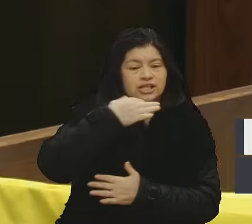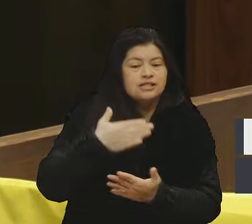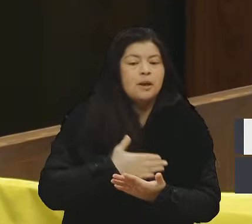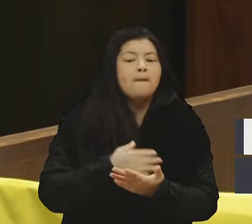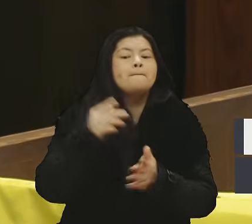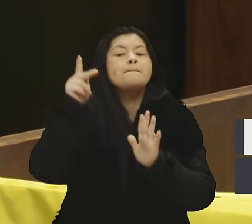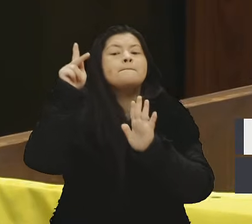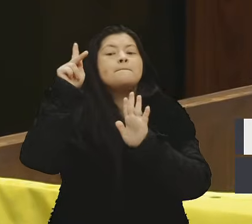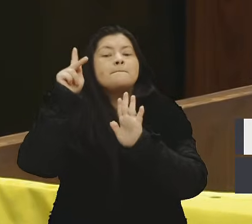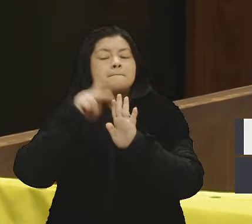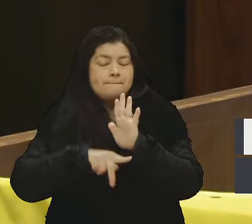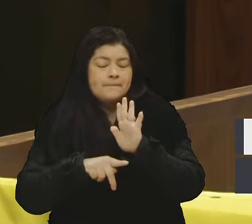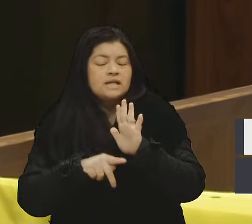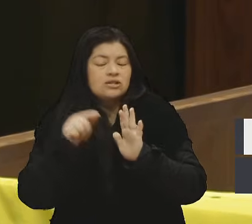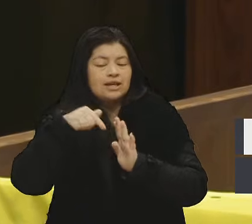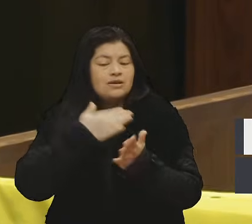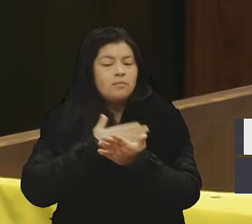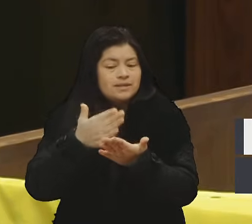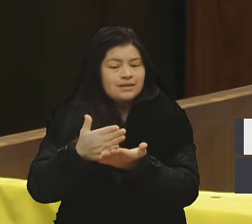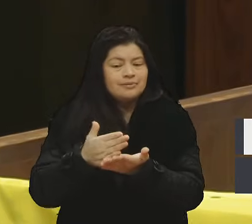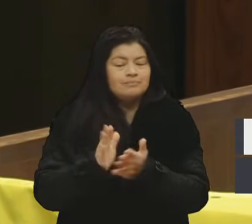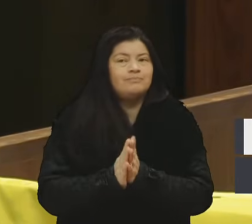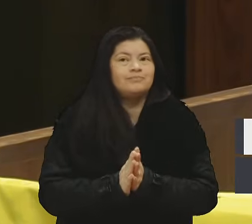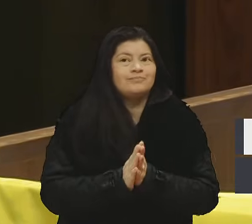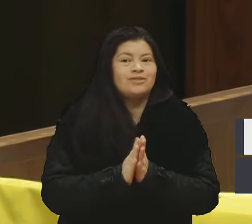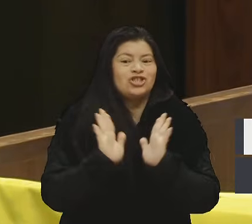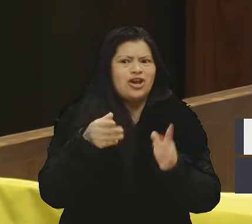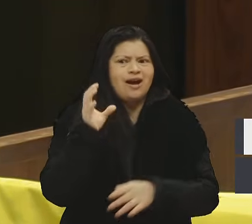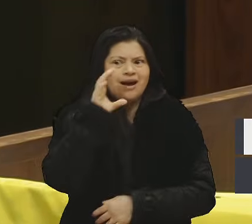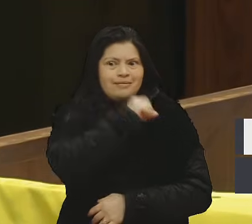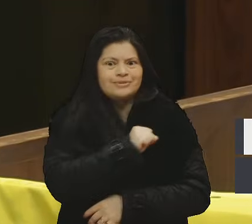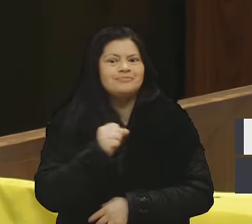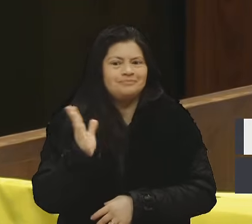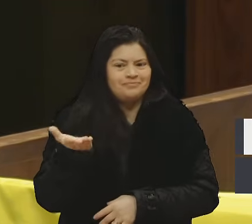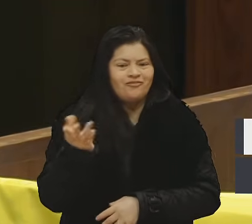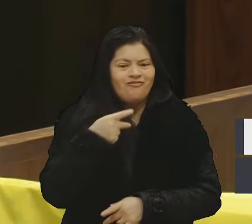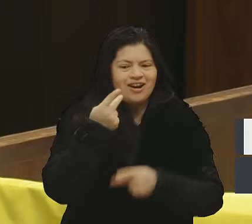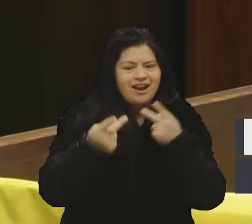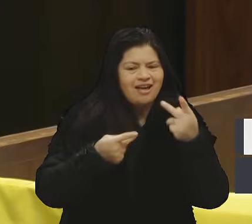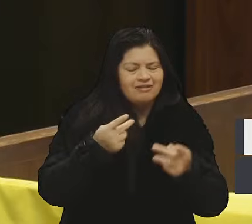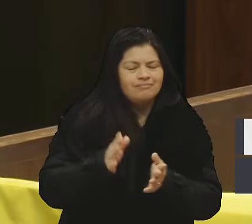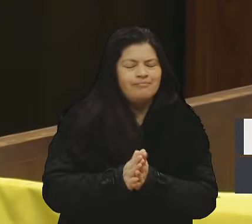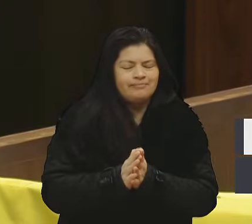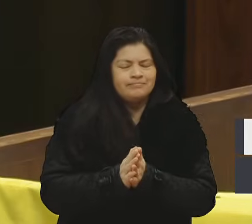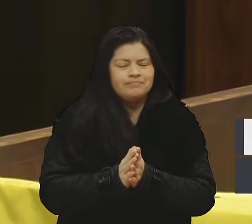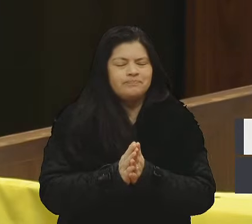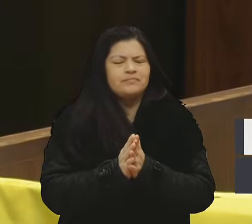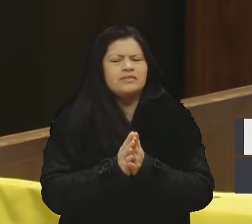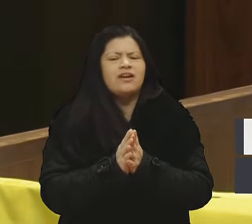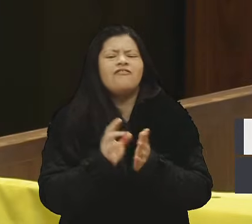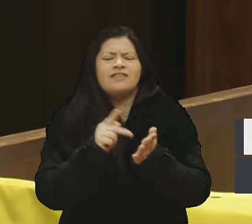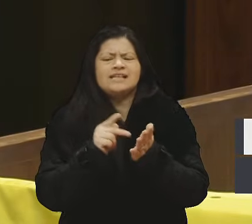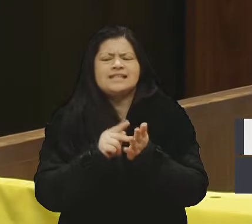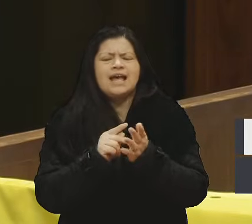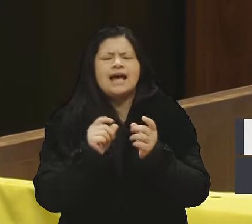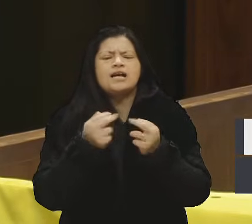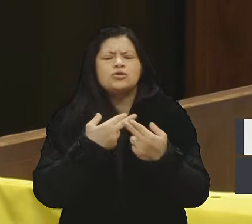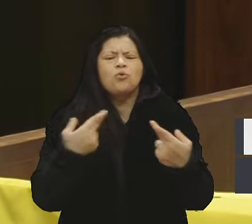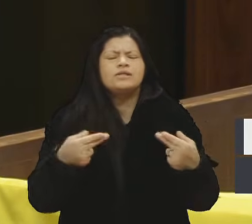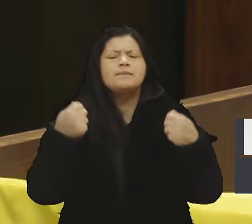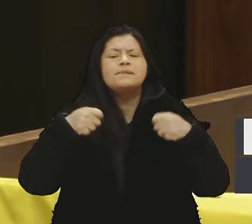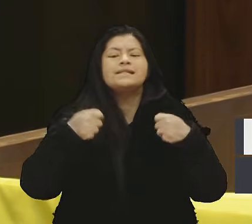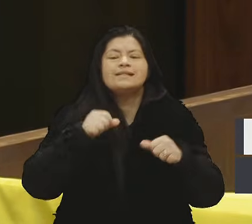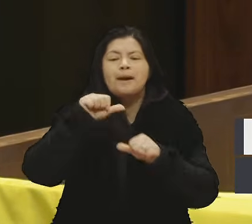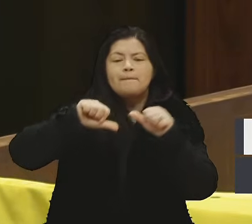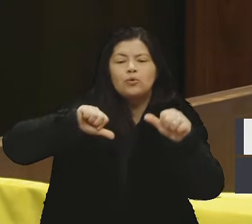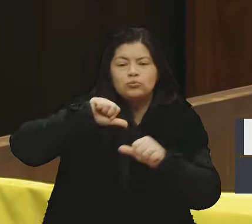E com isso, já vou ser bem breve aqui, que eu acho que o nosso papel aqui também é escutar, para poder fazer realmente as mudanças que a gente precisa. Eu